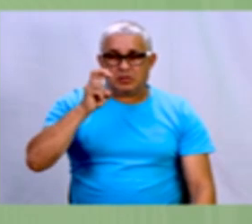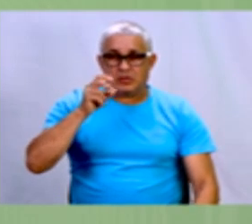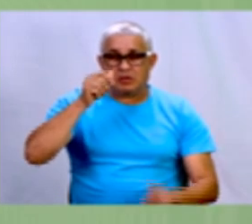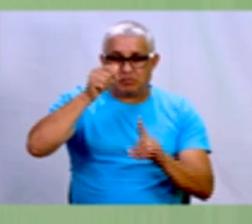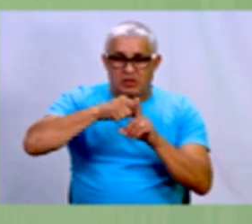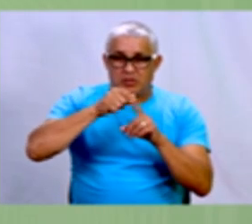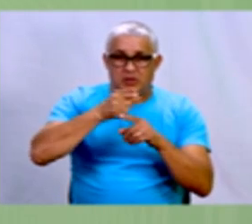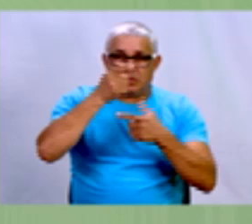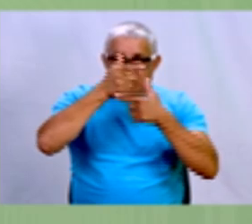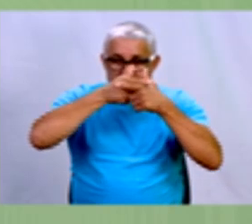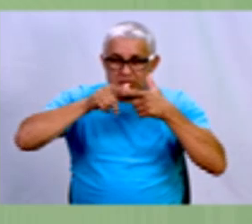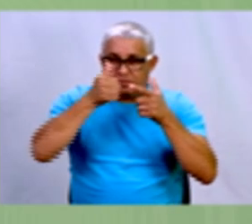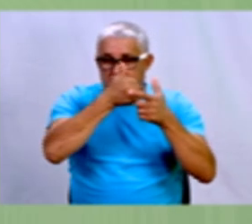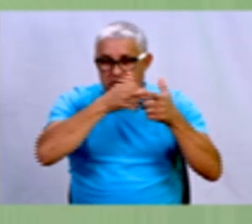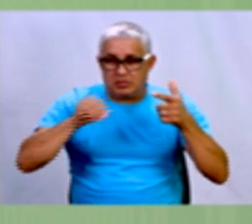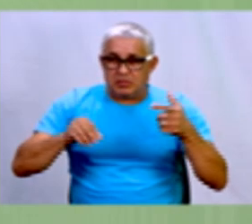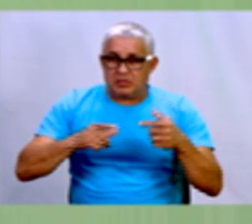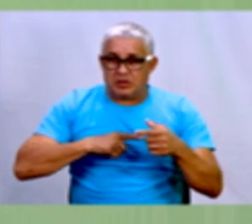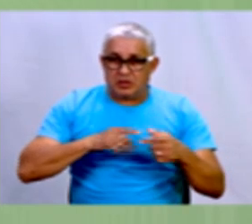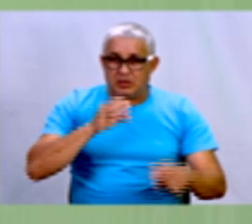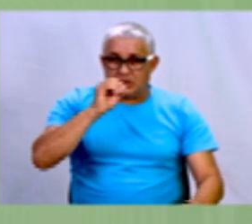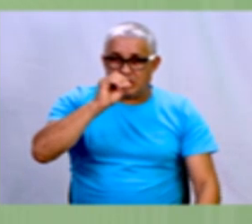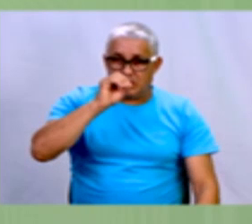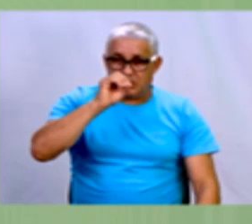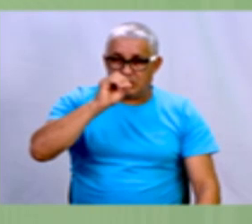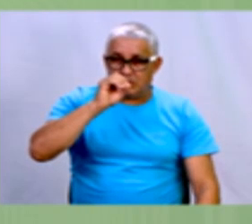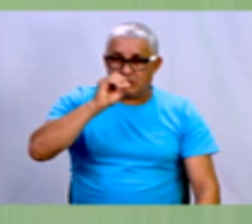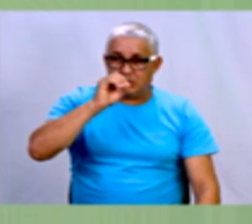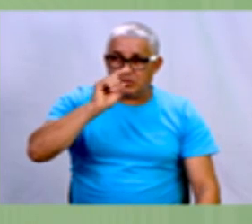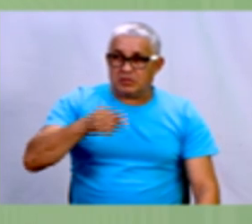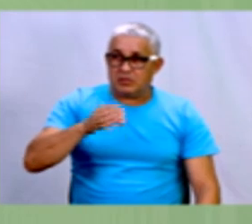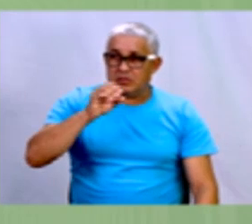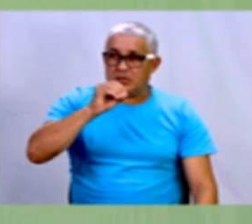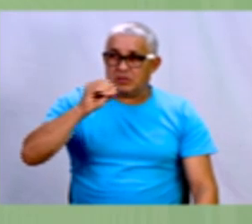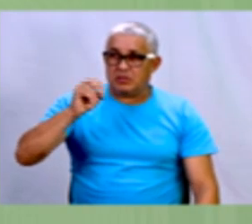isso por 100, a gente encontra 0,005.